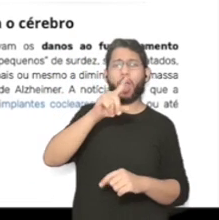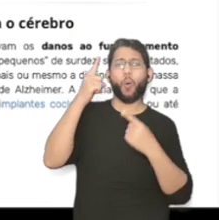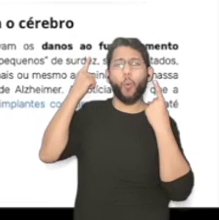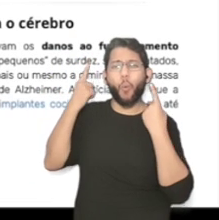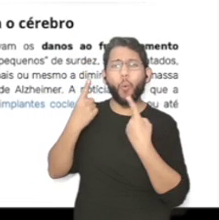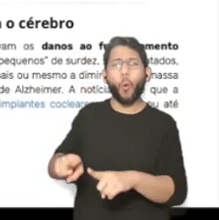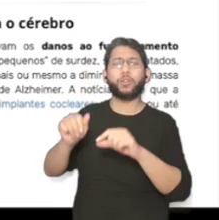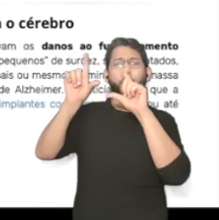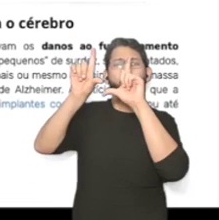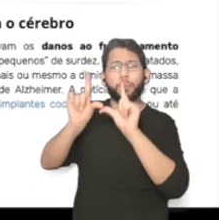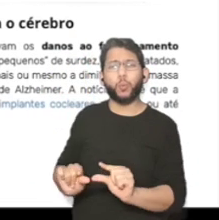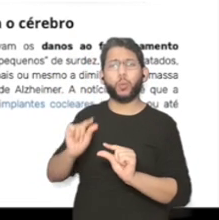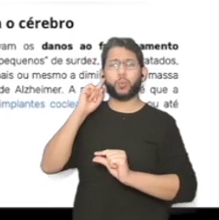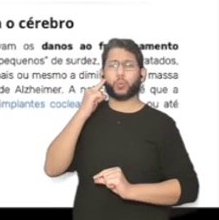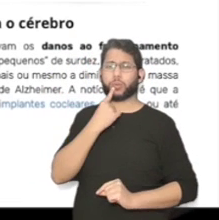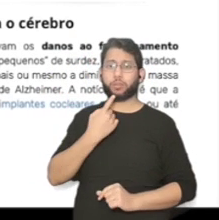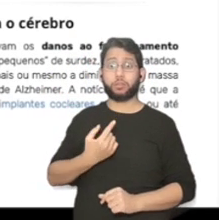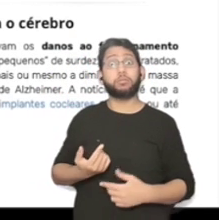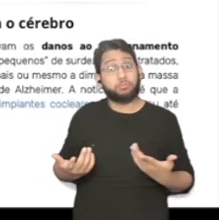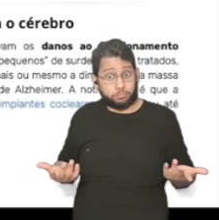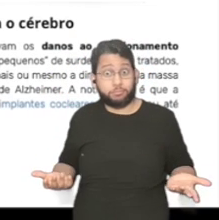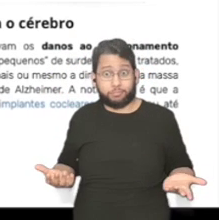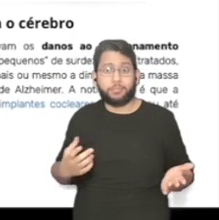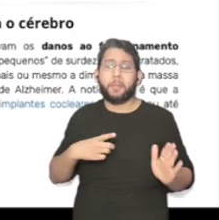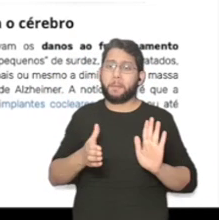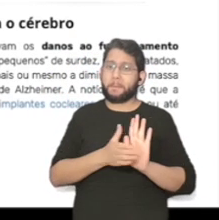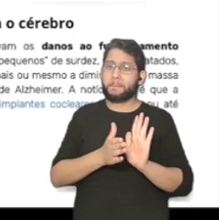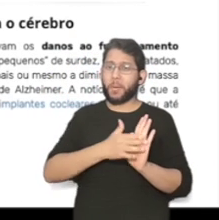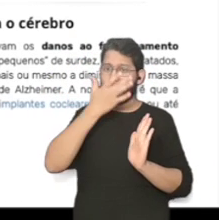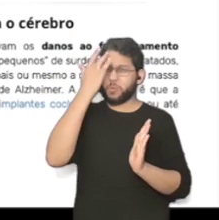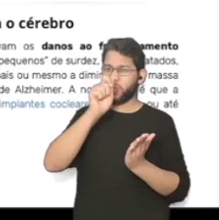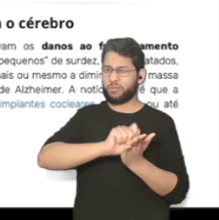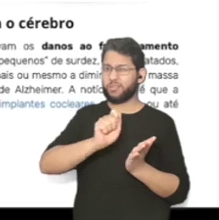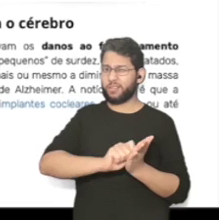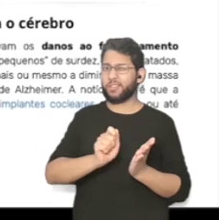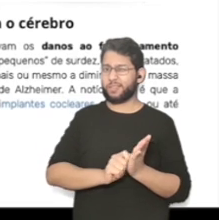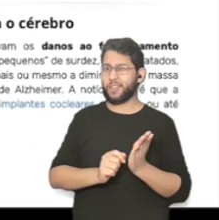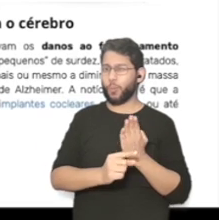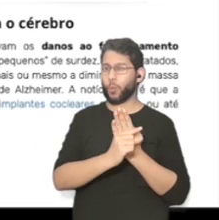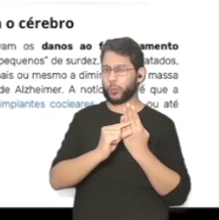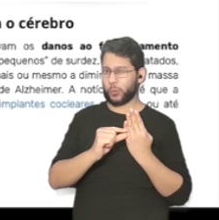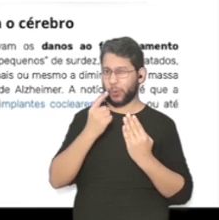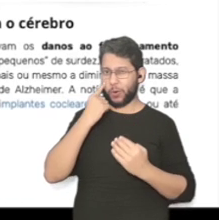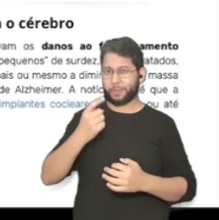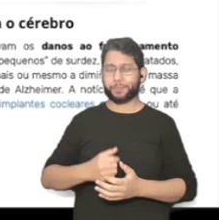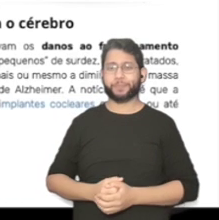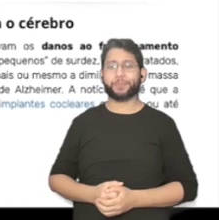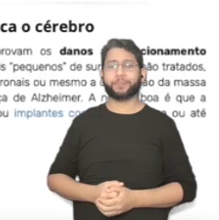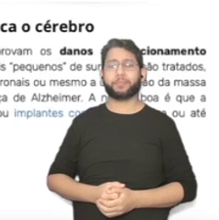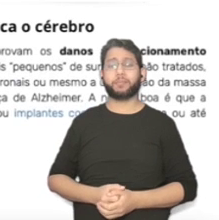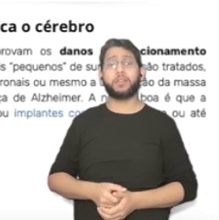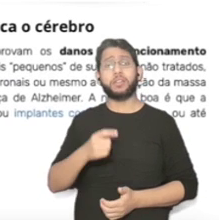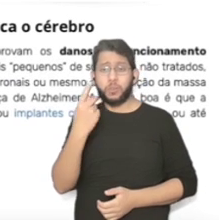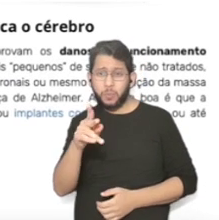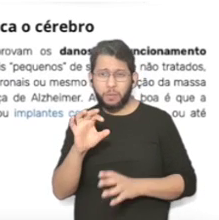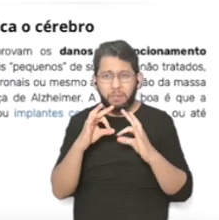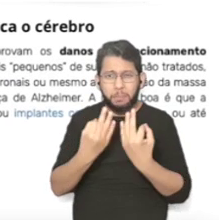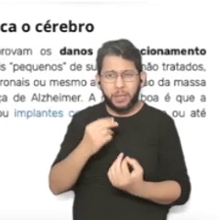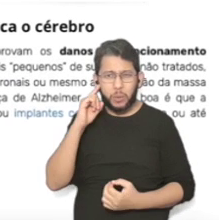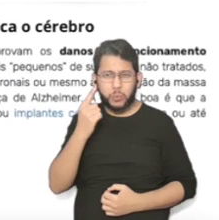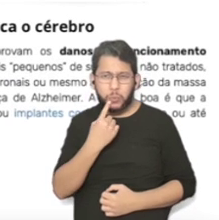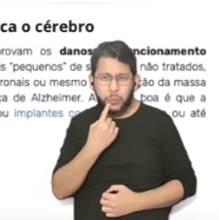Dia Nacional do Combate à Surdez, né? Ele chega a esse ponto, o autor dessa matéria. Ele vai